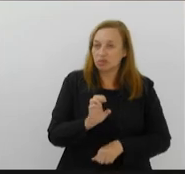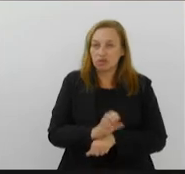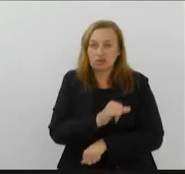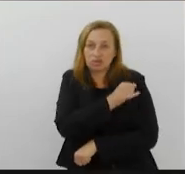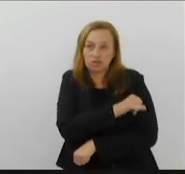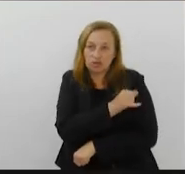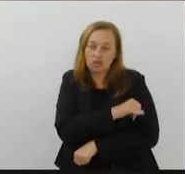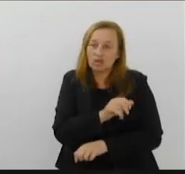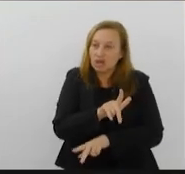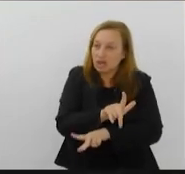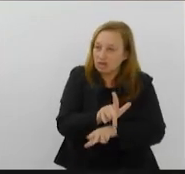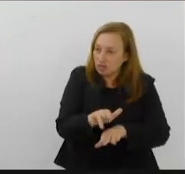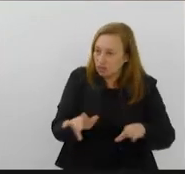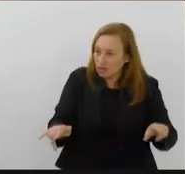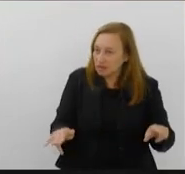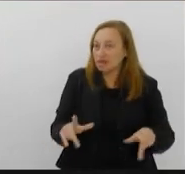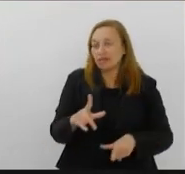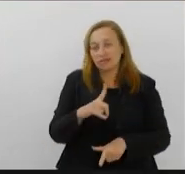Janeiro